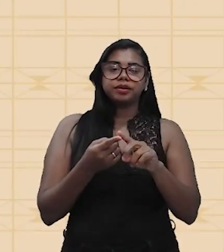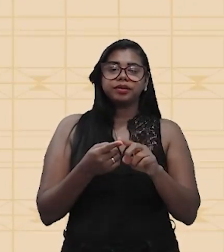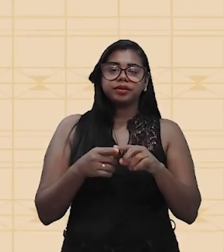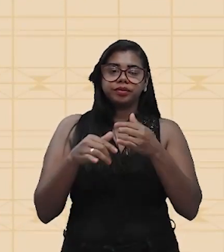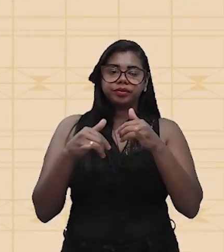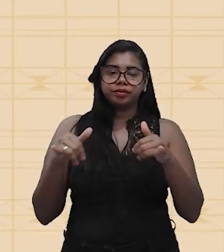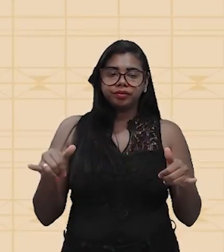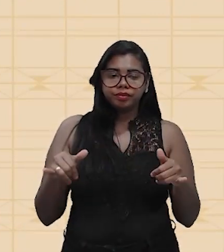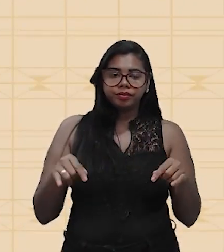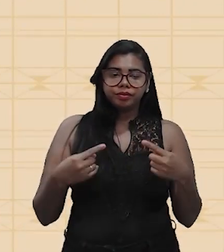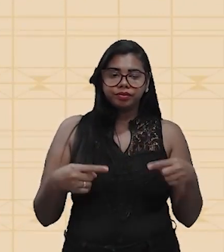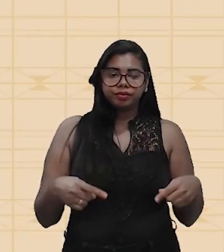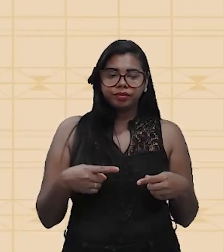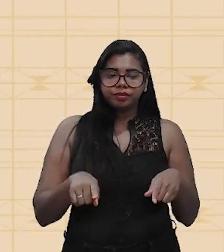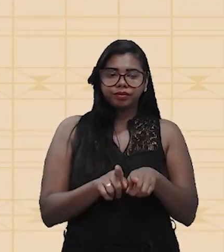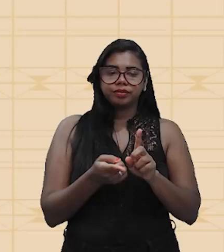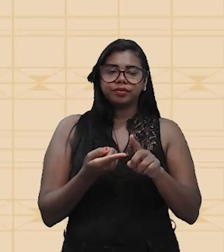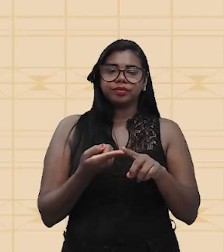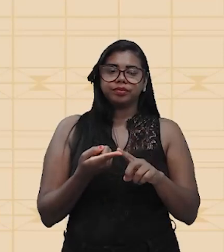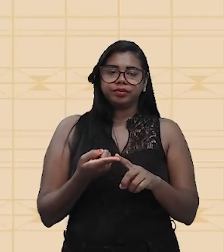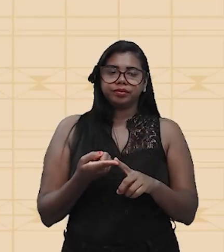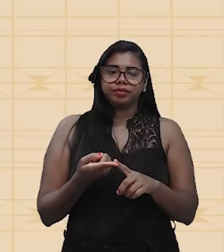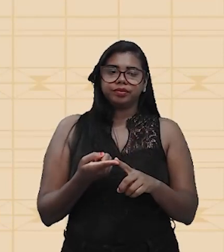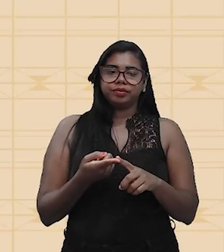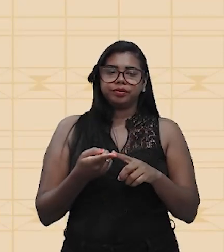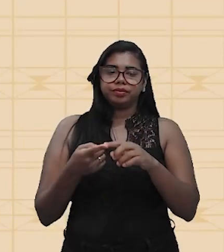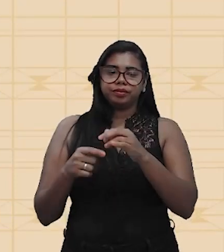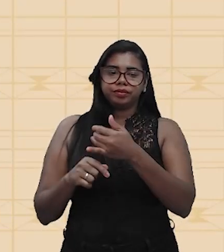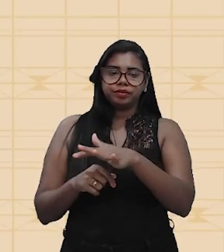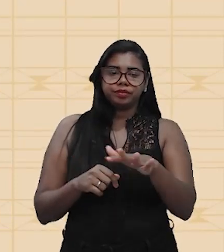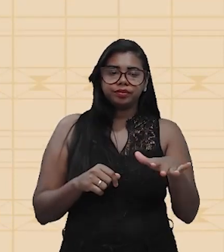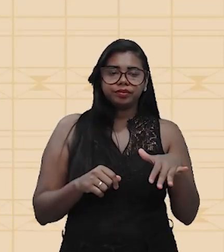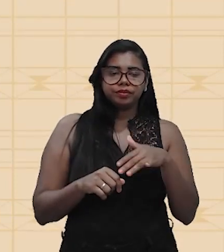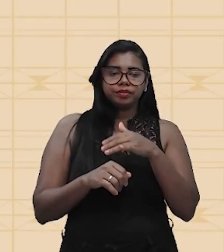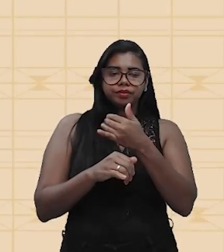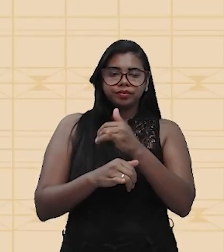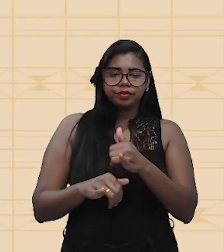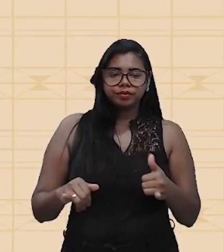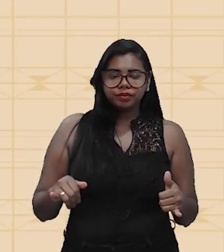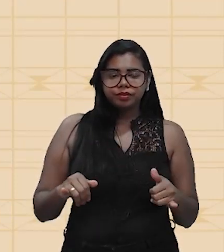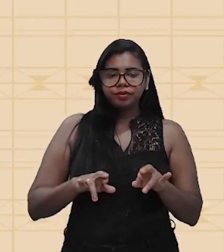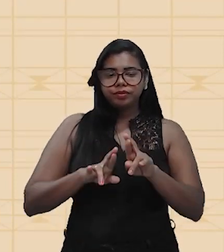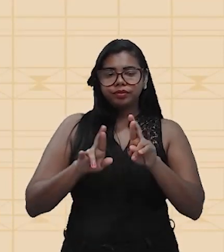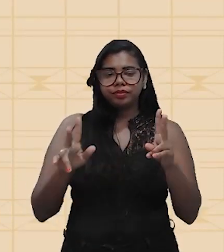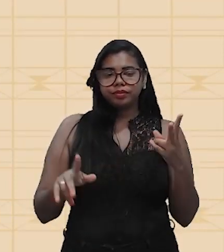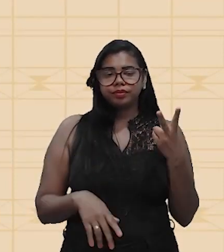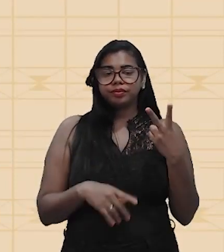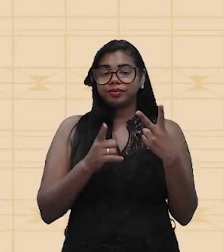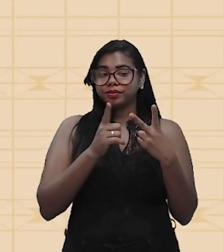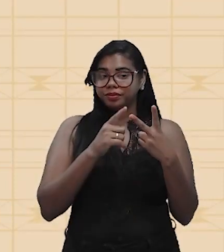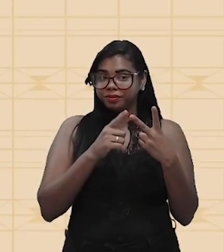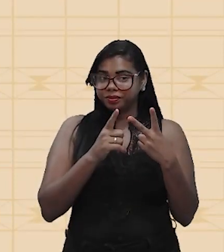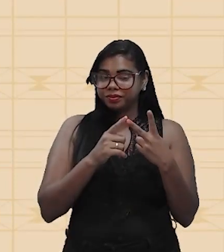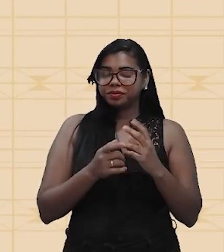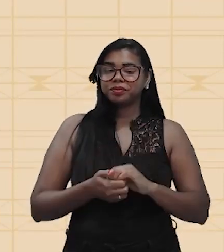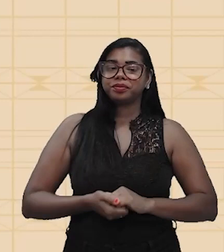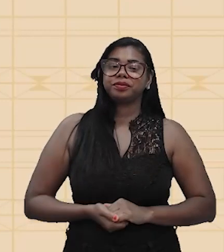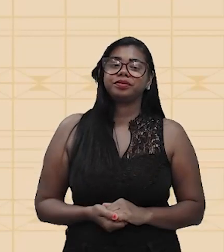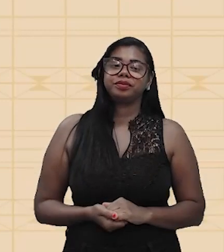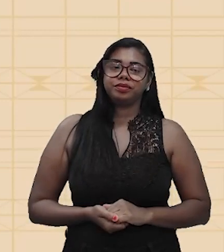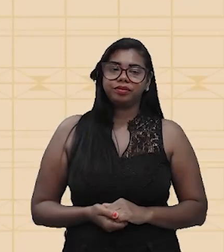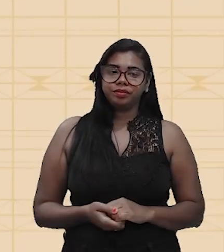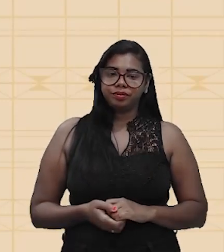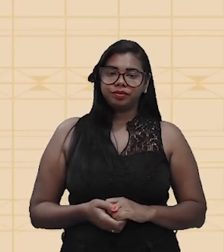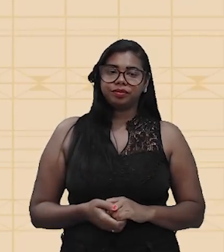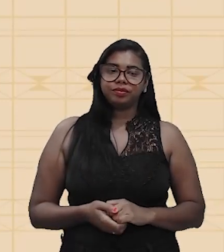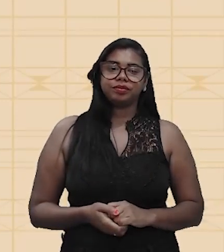provocar, essa questão da dissipação. A diferença é que ele tem uma segunda finalidade, que é limitar